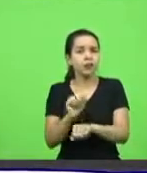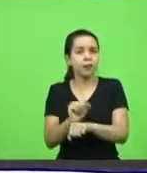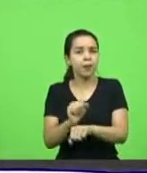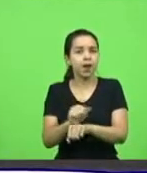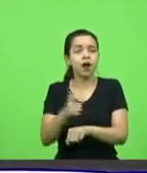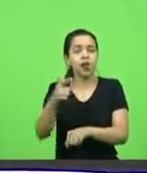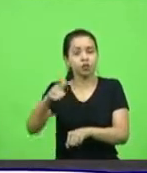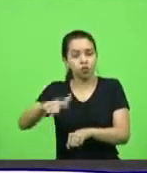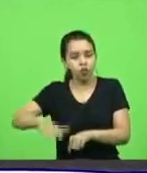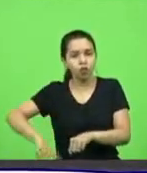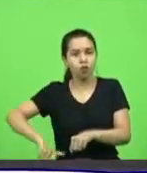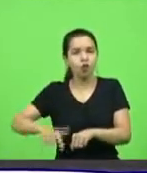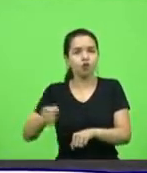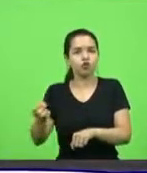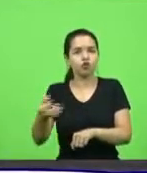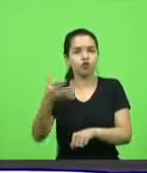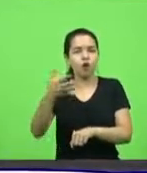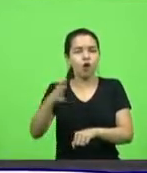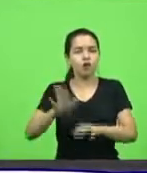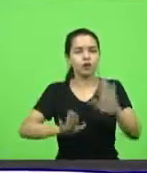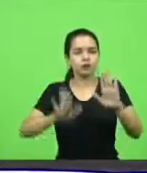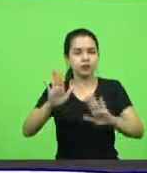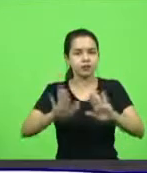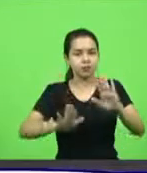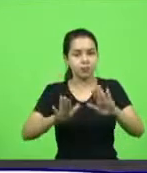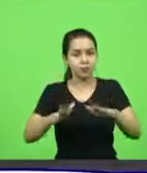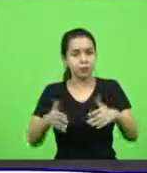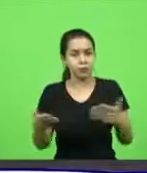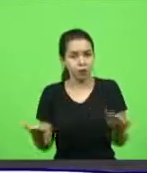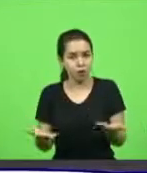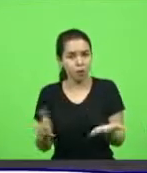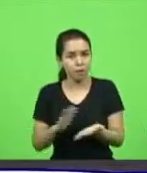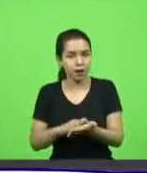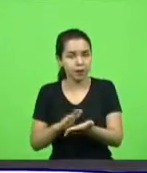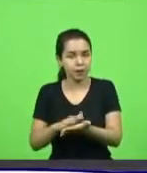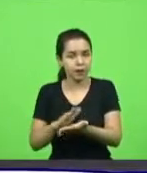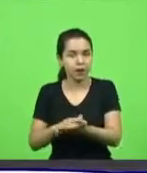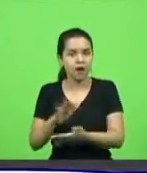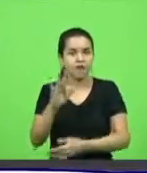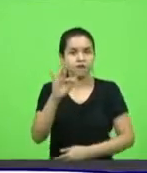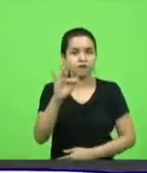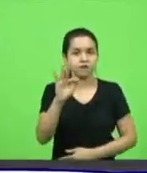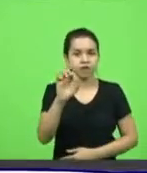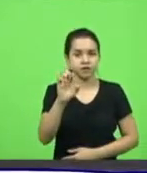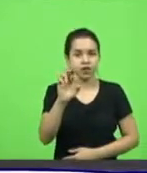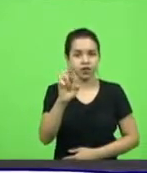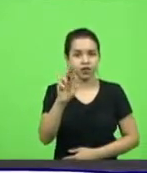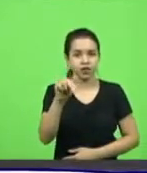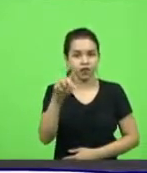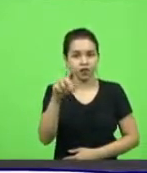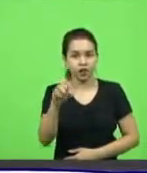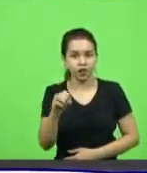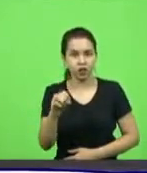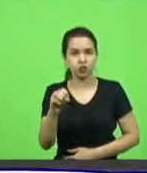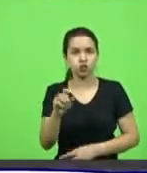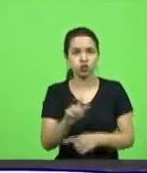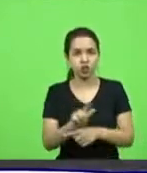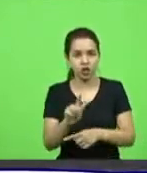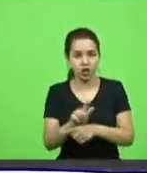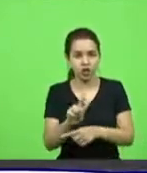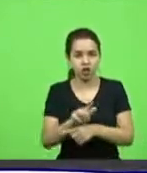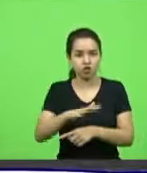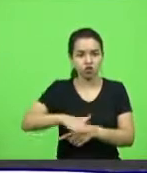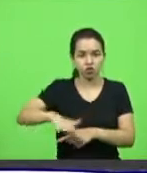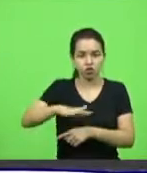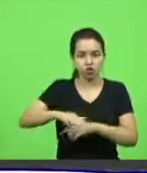atrás e aqui parabenizamos o Fernando ao fim que é o gerente regional de educação e eu